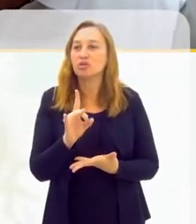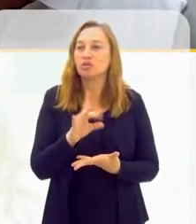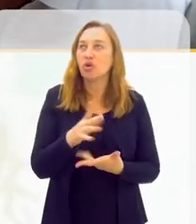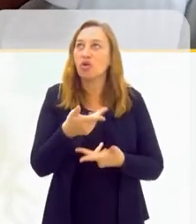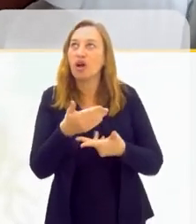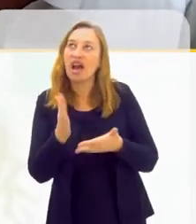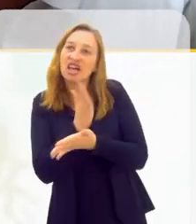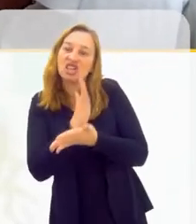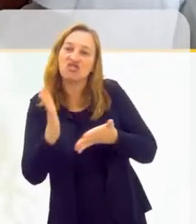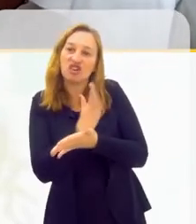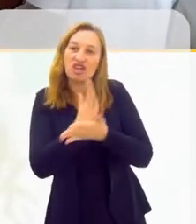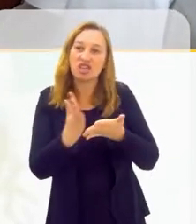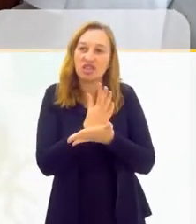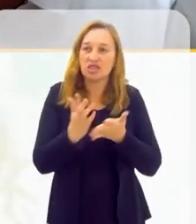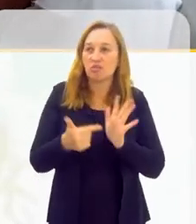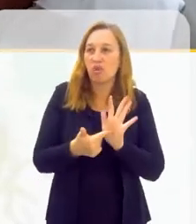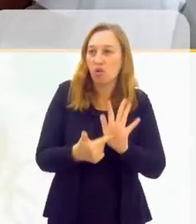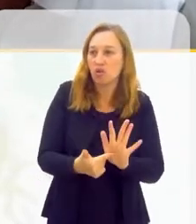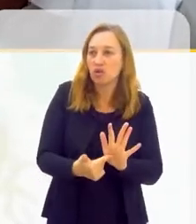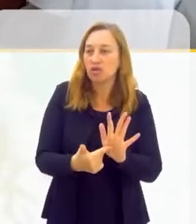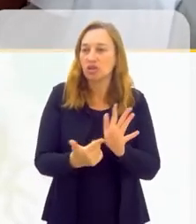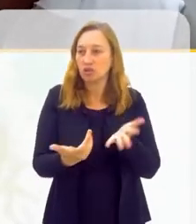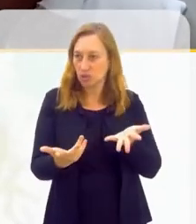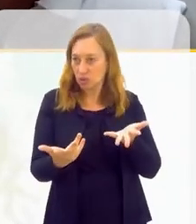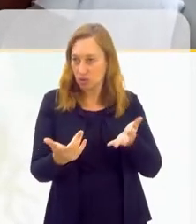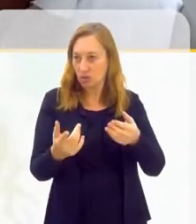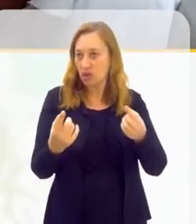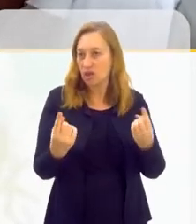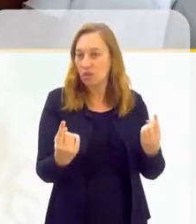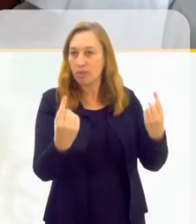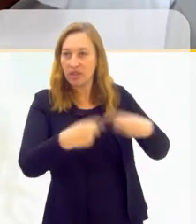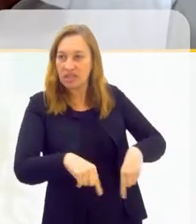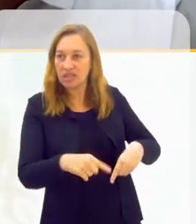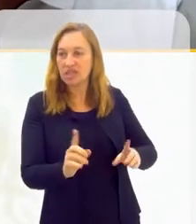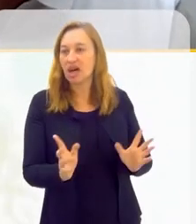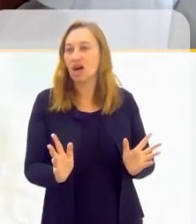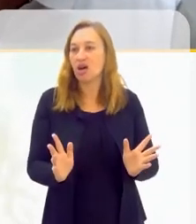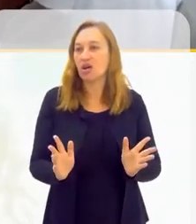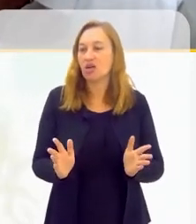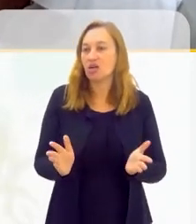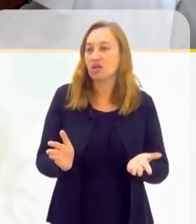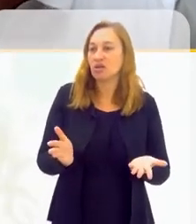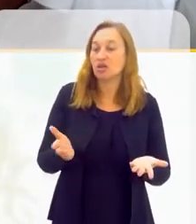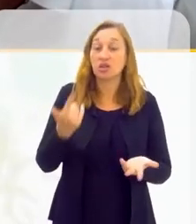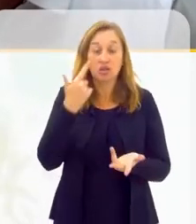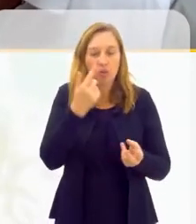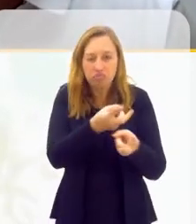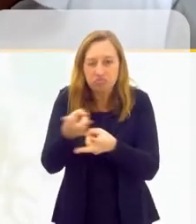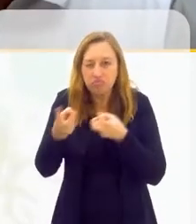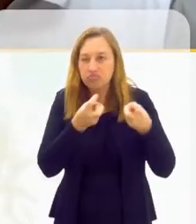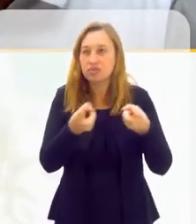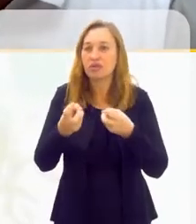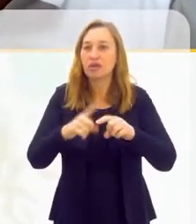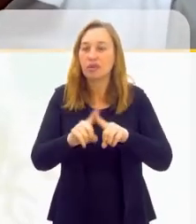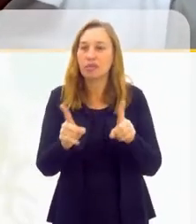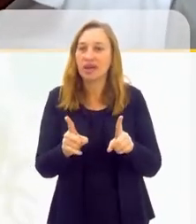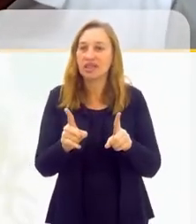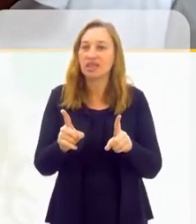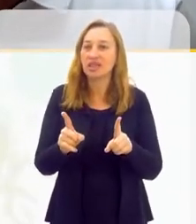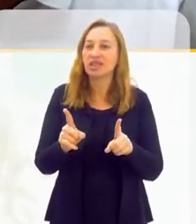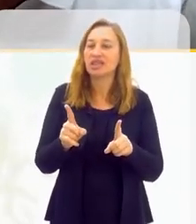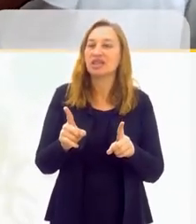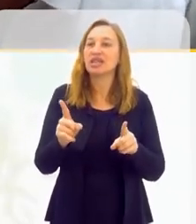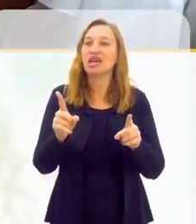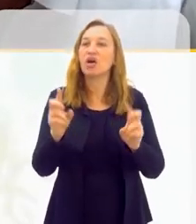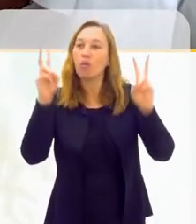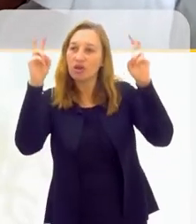apenas naquilo que muitas das vezes é visível, que é o resultado, o marcador, aqueles ganhos que nós observamos, mas acima de tudo que também é a